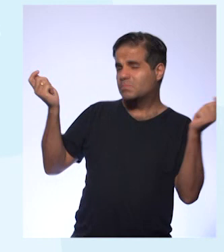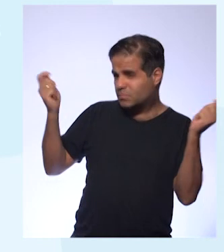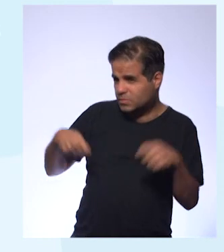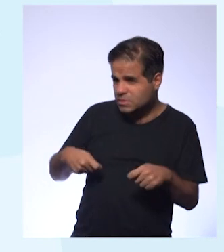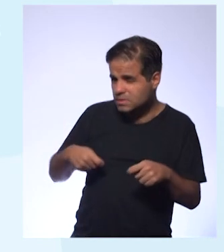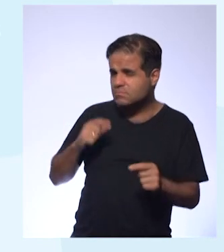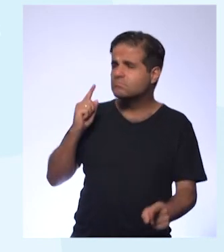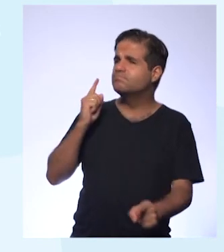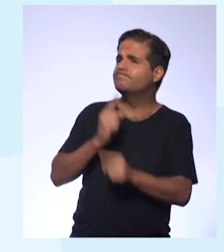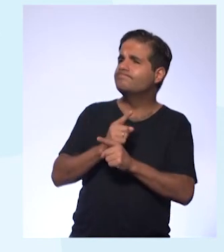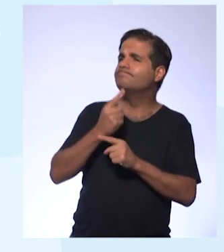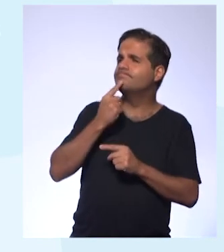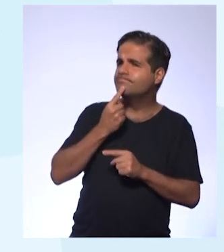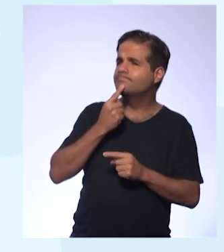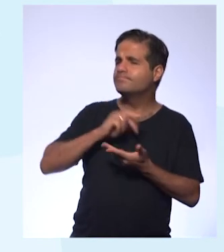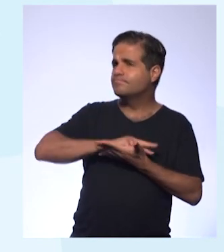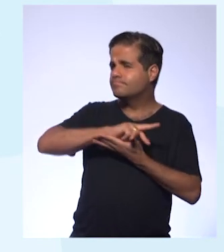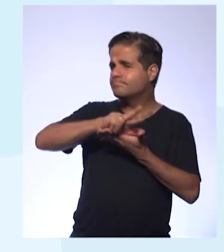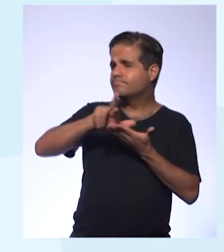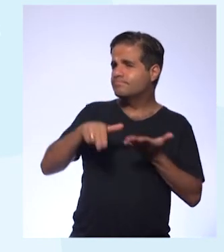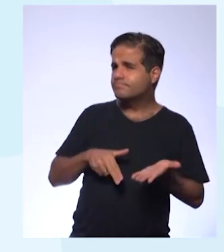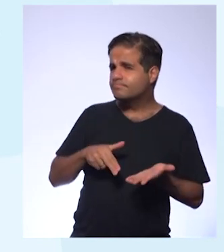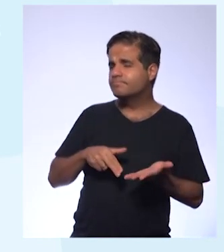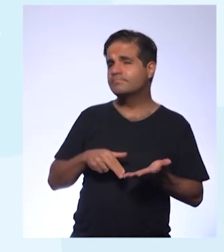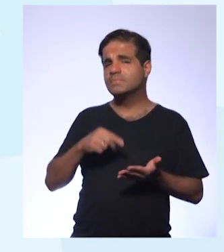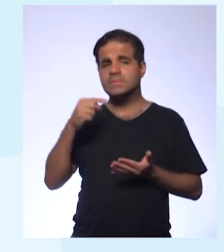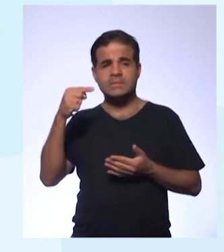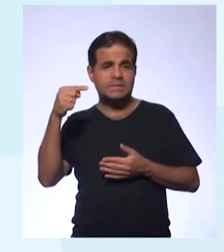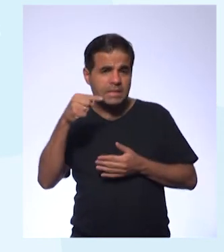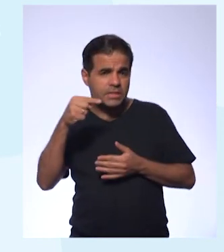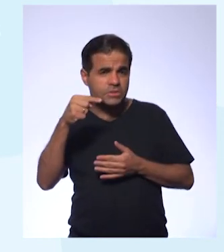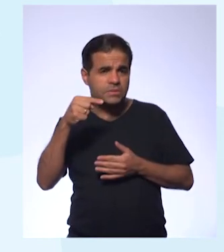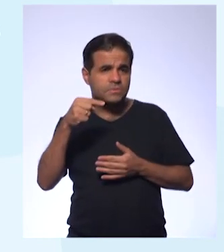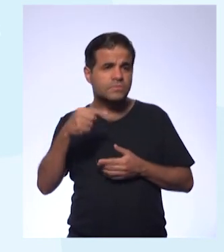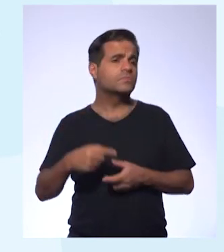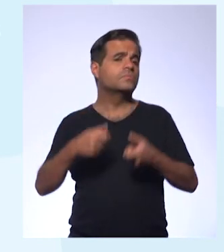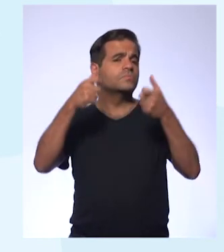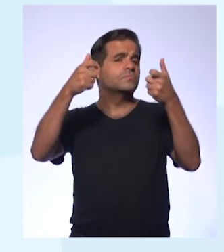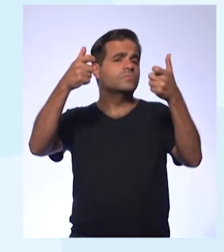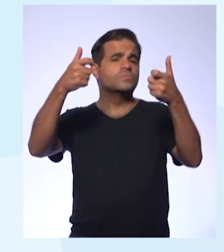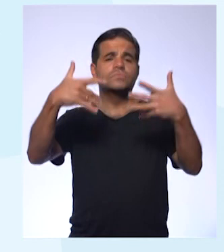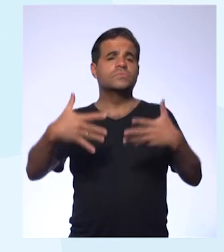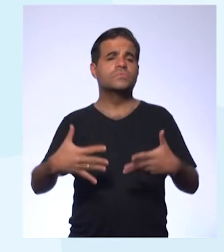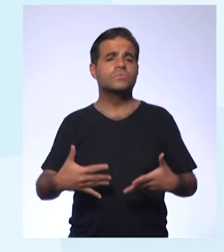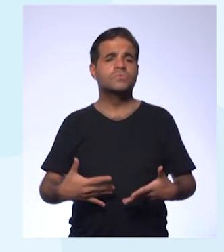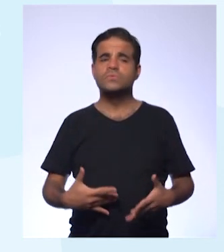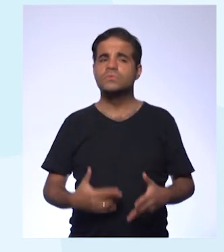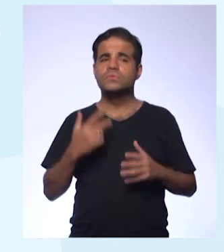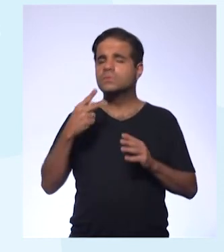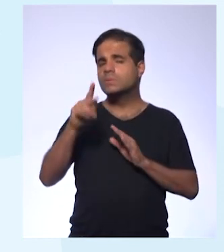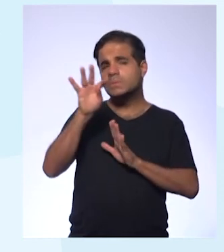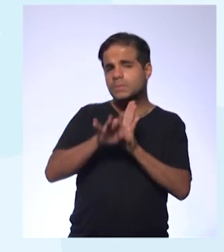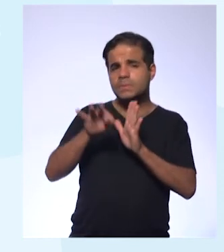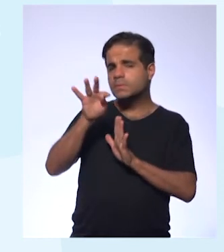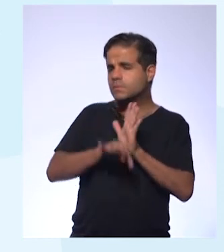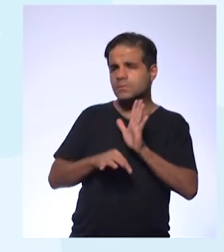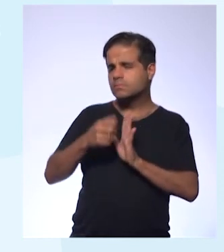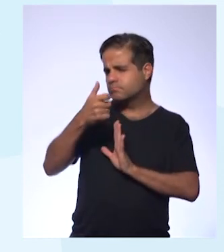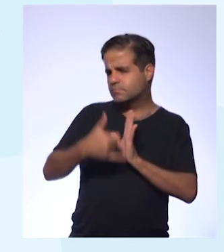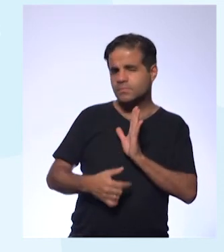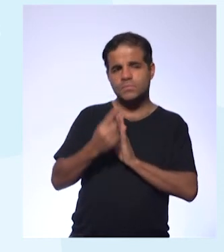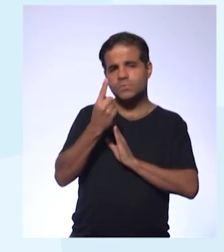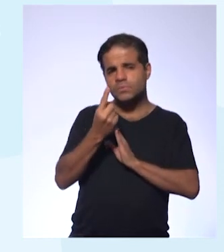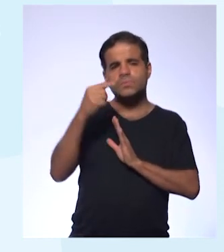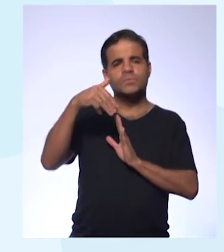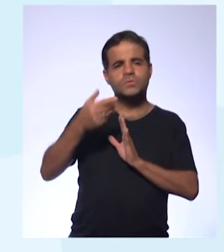possível identificar aspectos negativos? Justifique com trechos do texto. Um